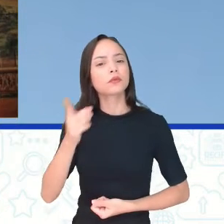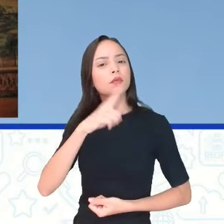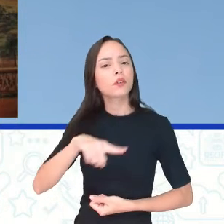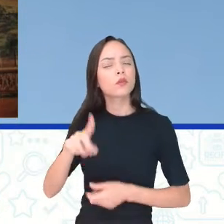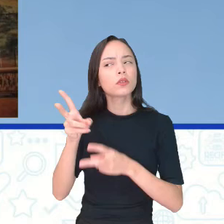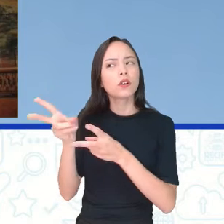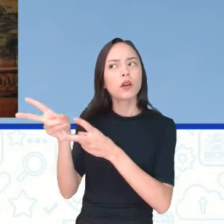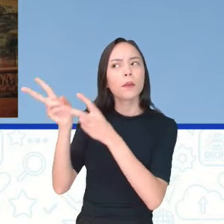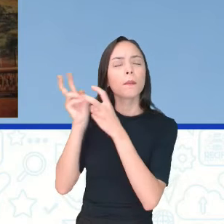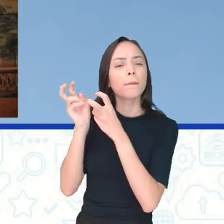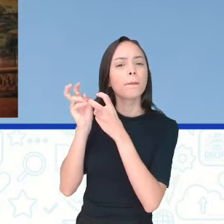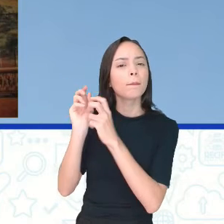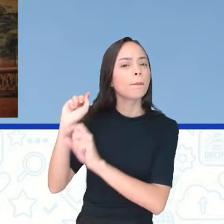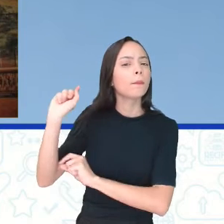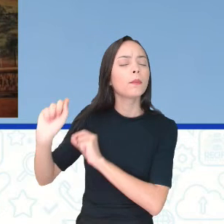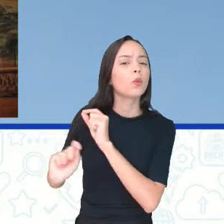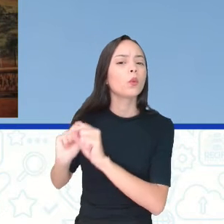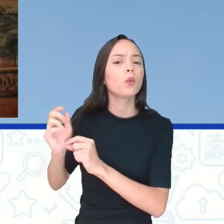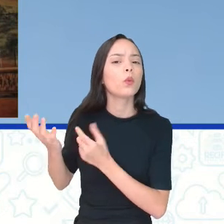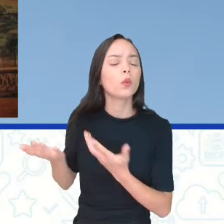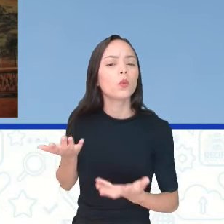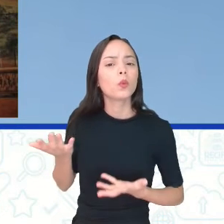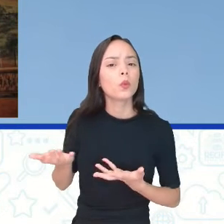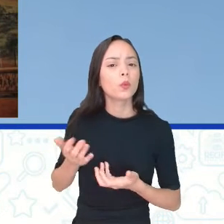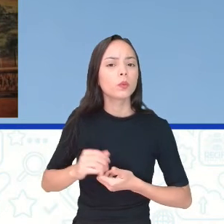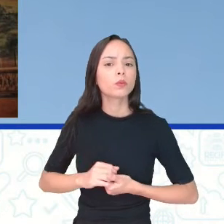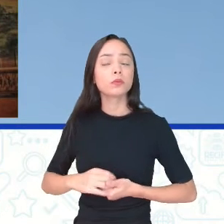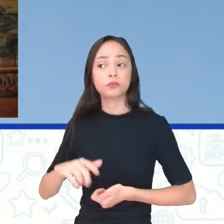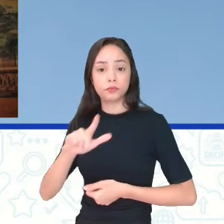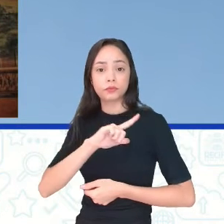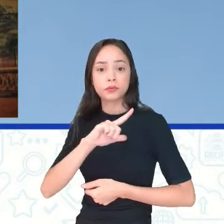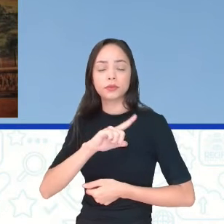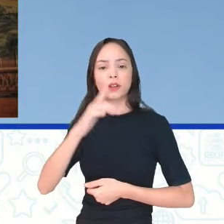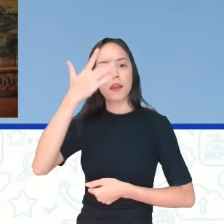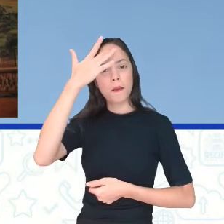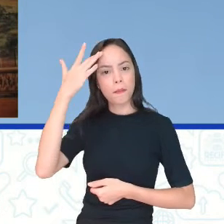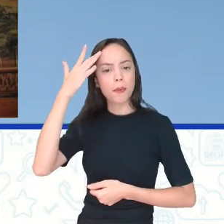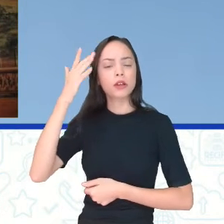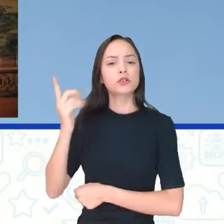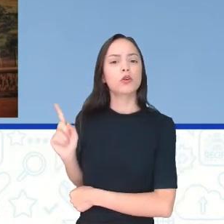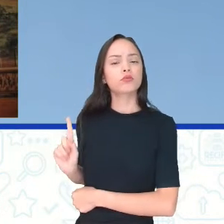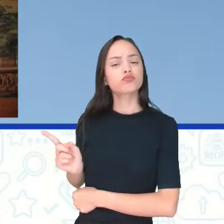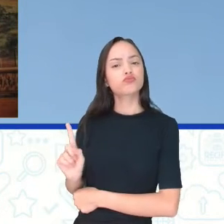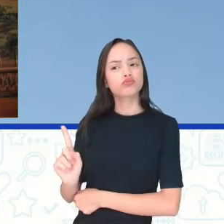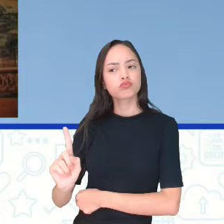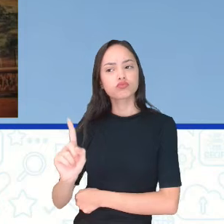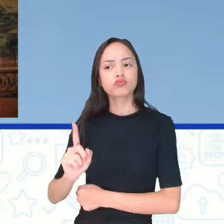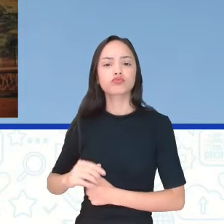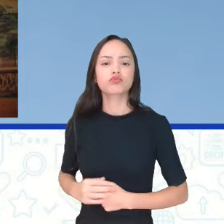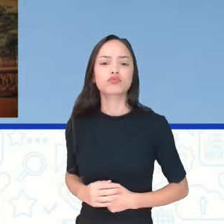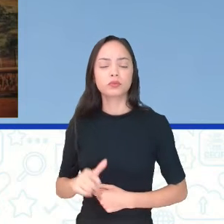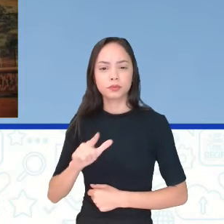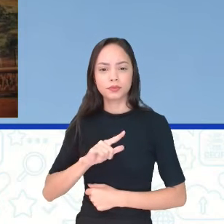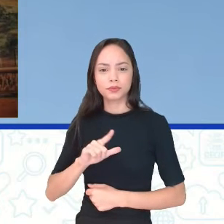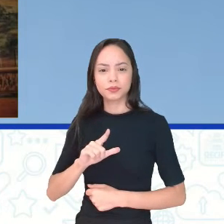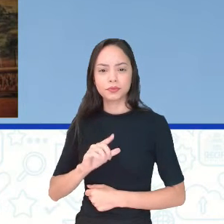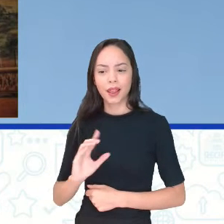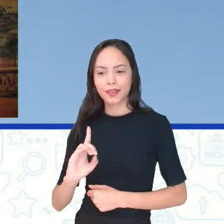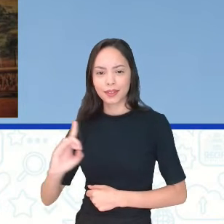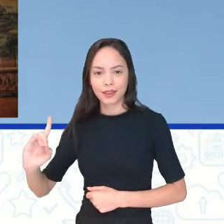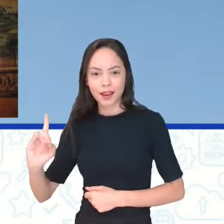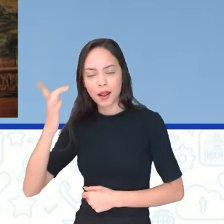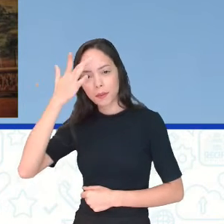conseguem perceber, né, que tem pessoas aí, né, no canto, principalmente no canto inferior direito, a gente